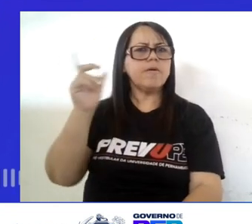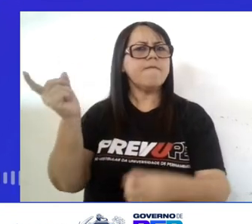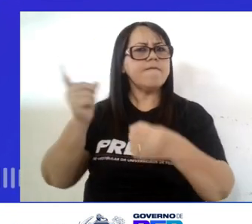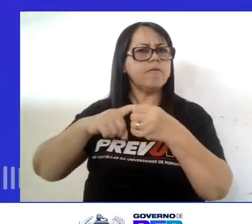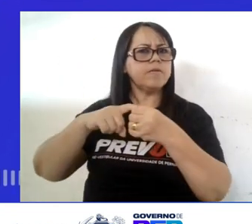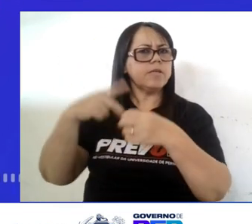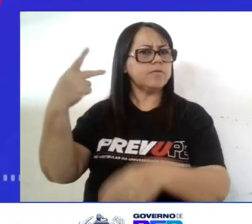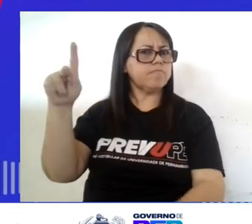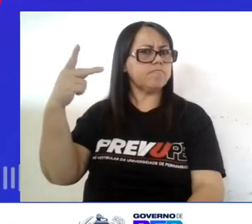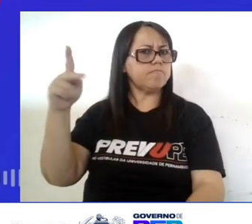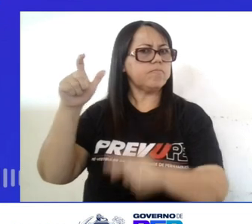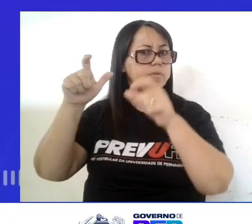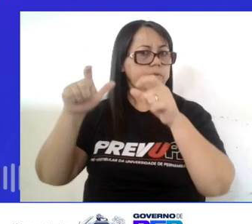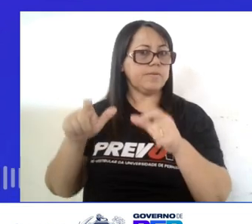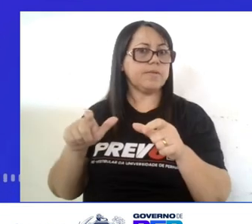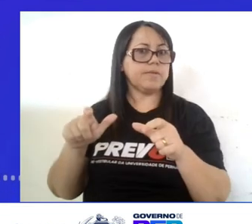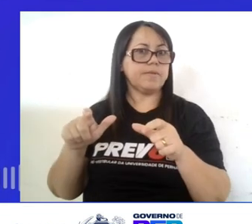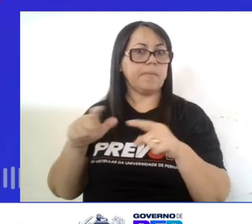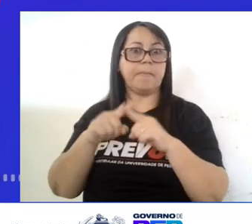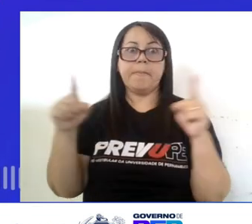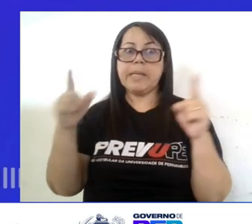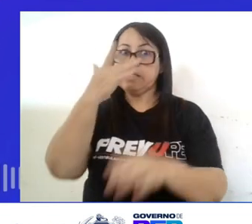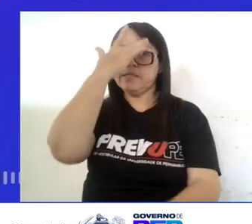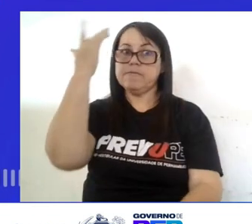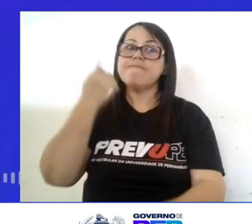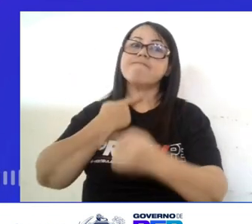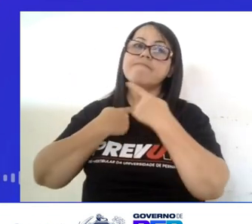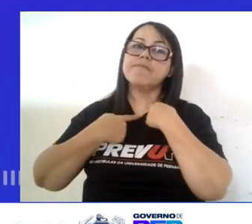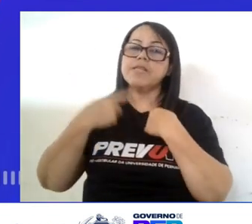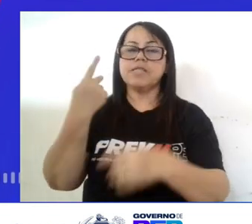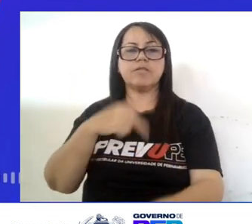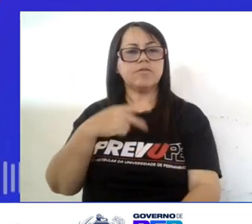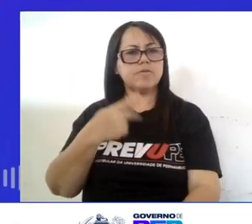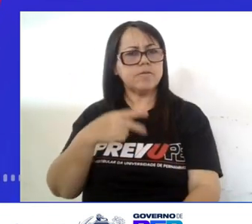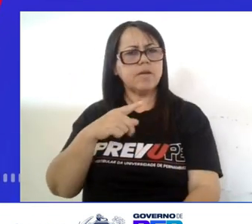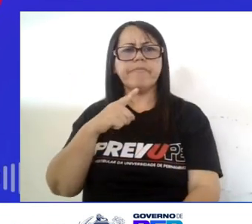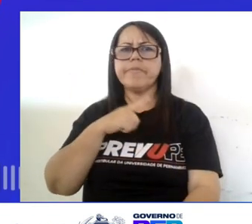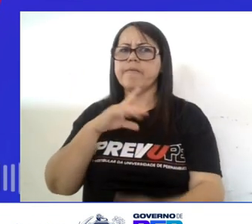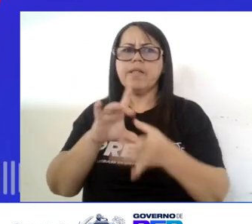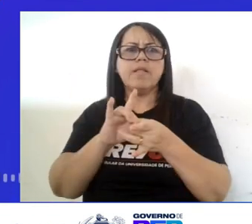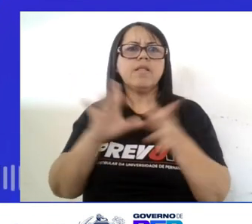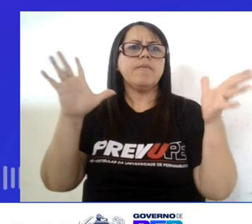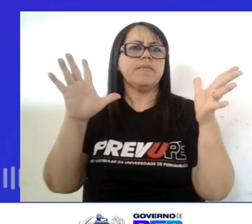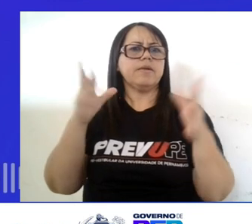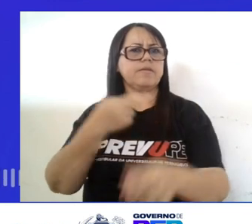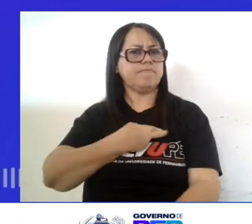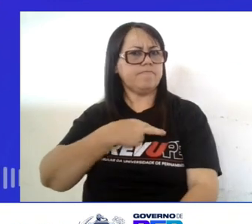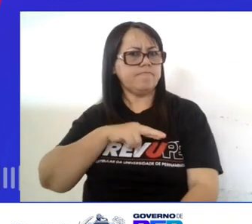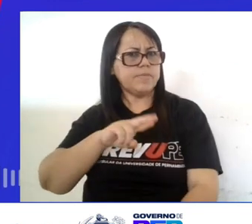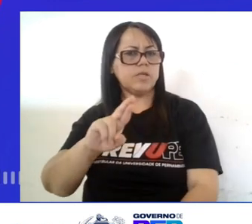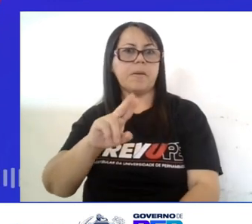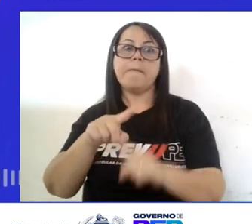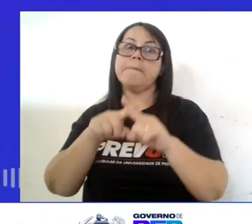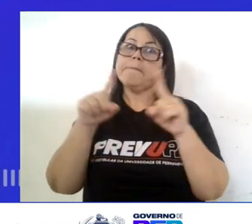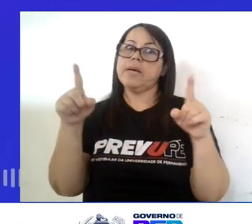terra os que desejaram permanecer tiveram lidade religiosa condicionada ao pagamento